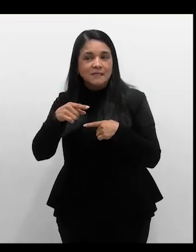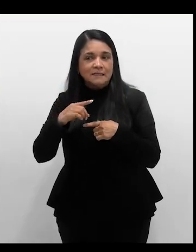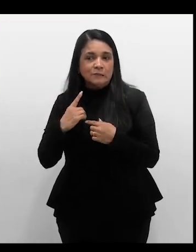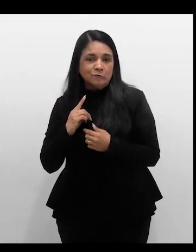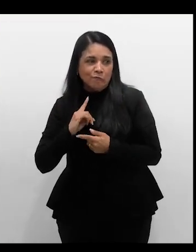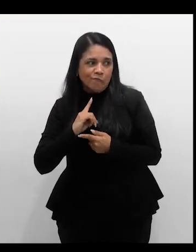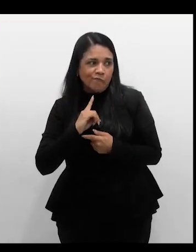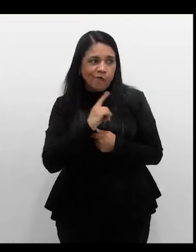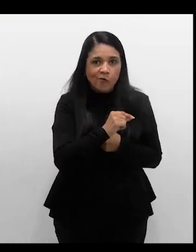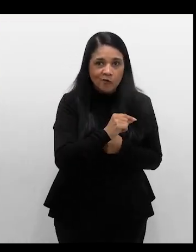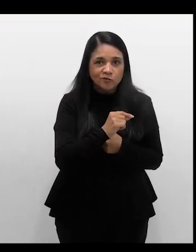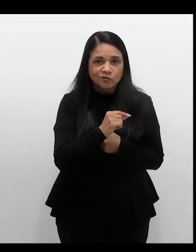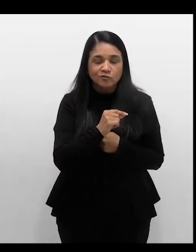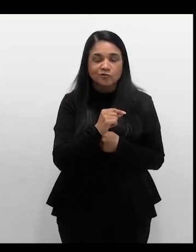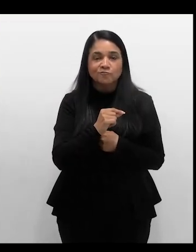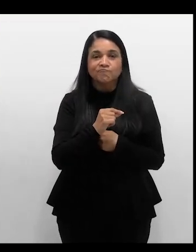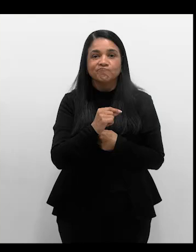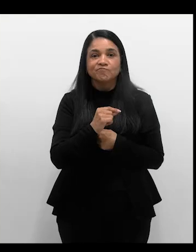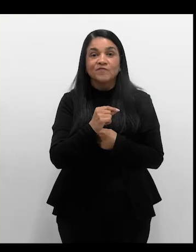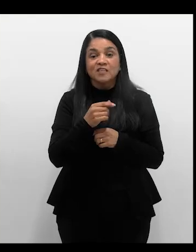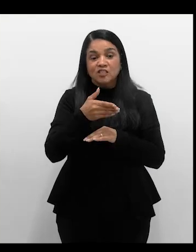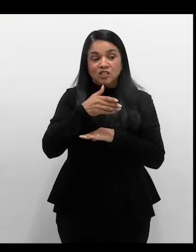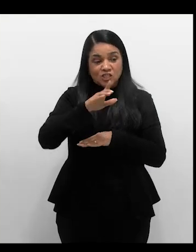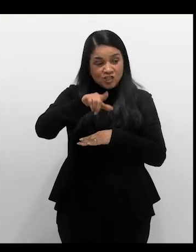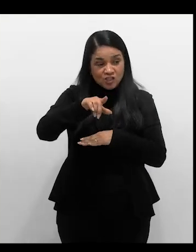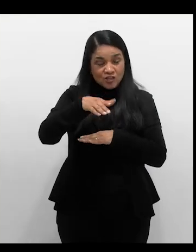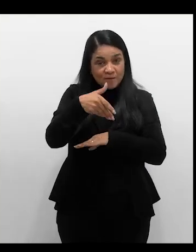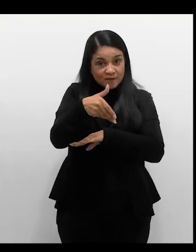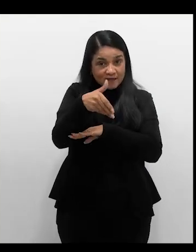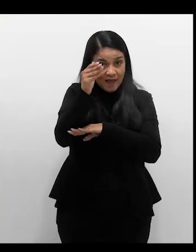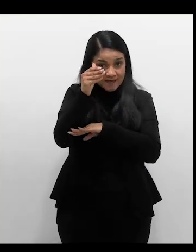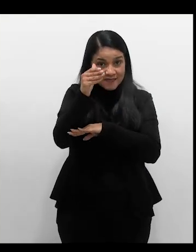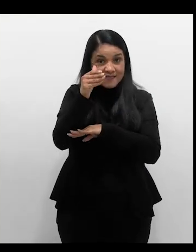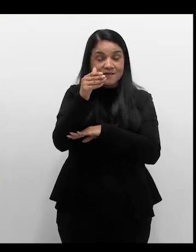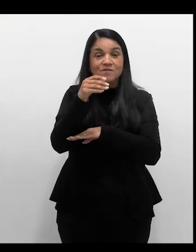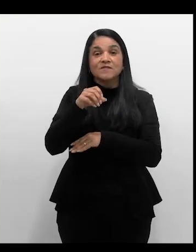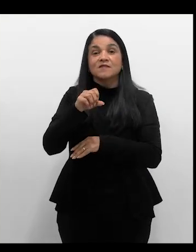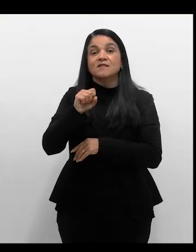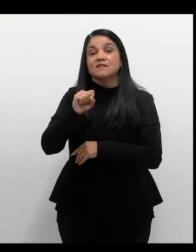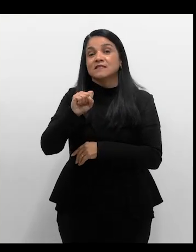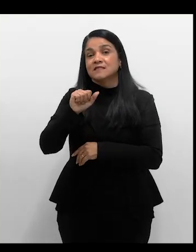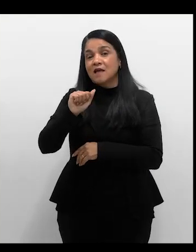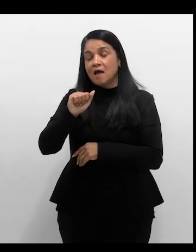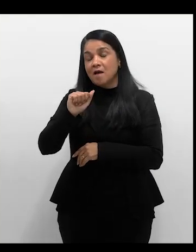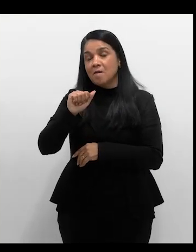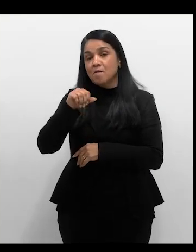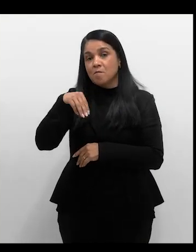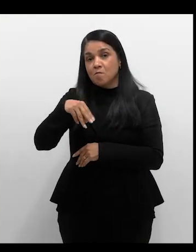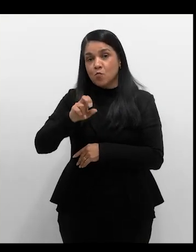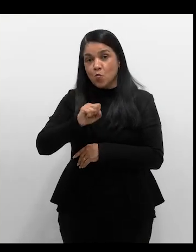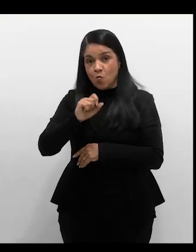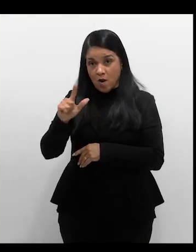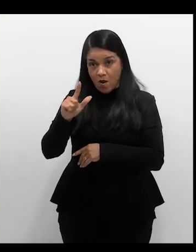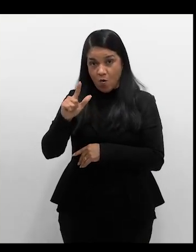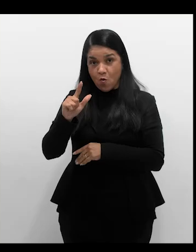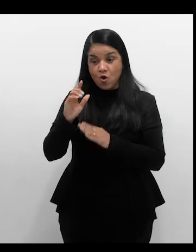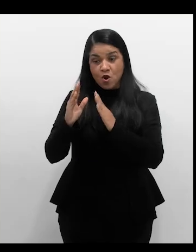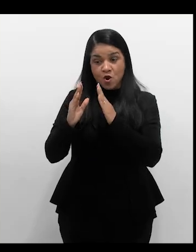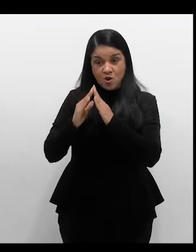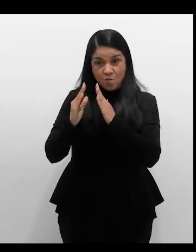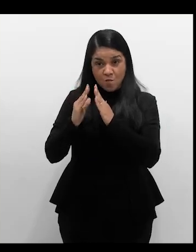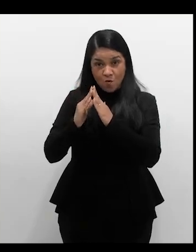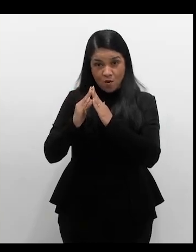pela porta dos fundos, dispensa o carro oficial e chama um táxi. Esse táxi é o táxi do Samuel Leibovitch, que é esse judeu que mora